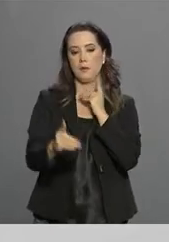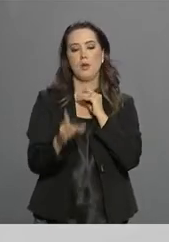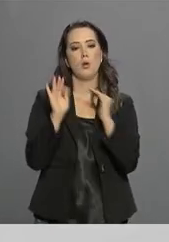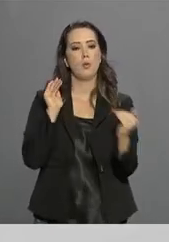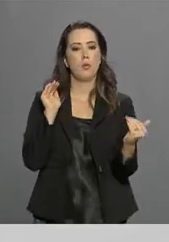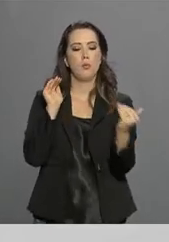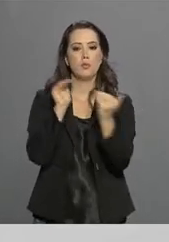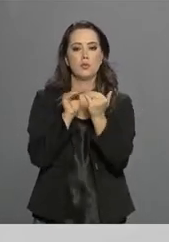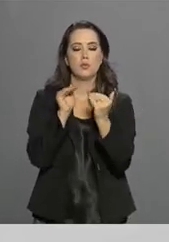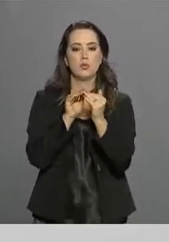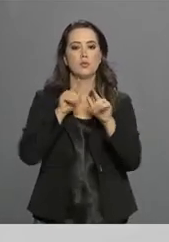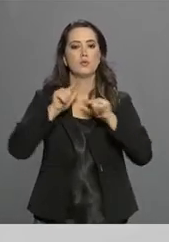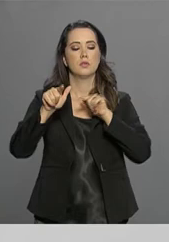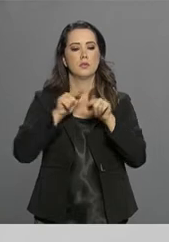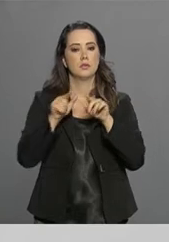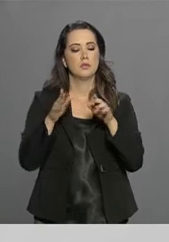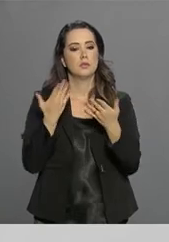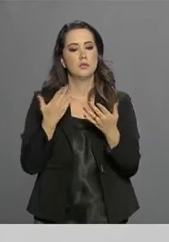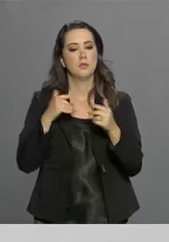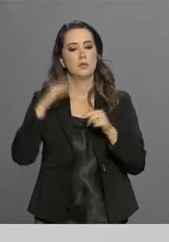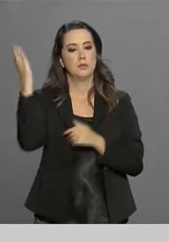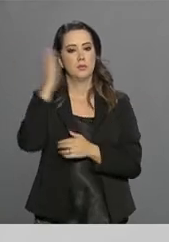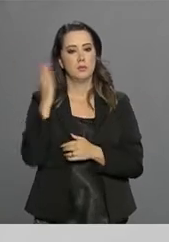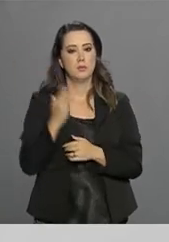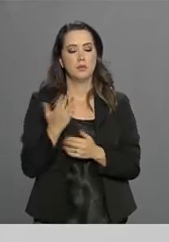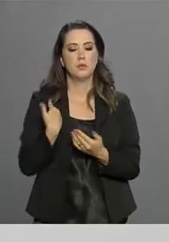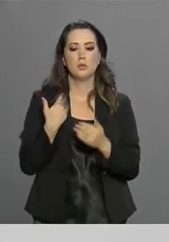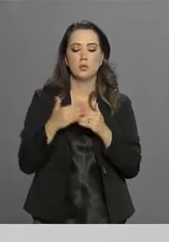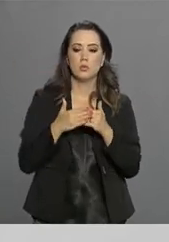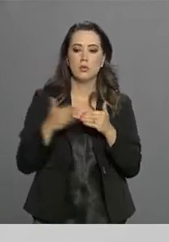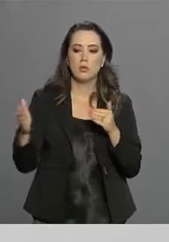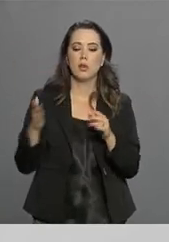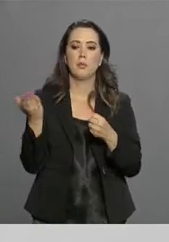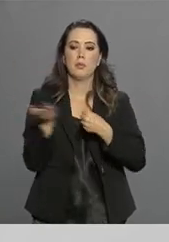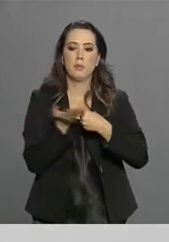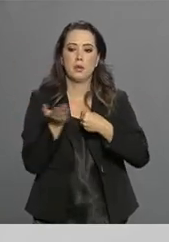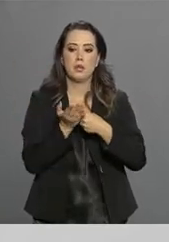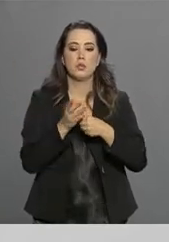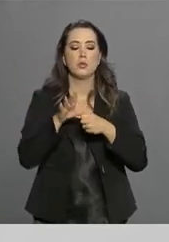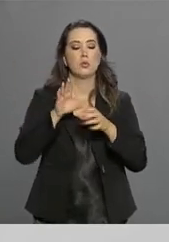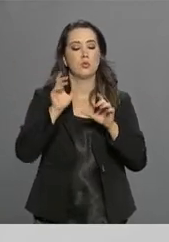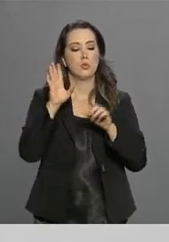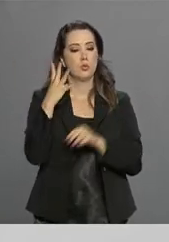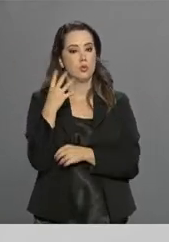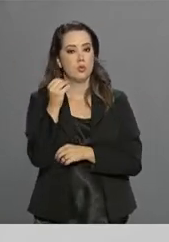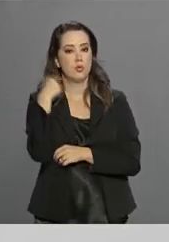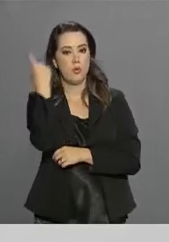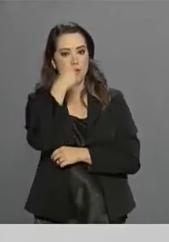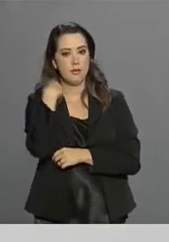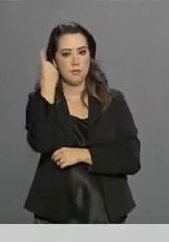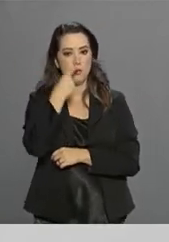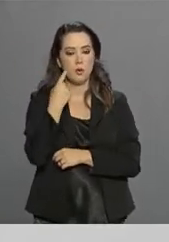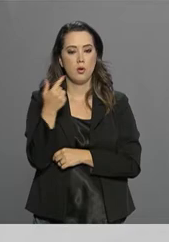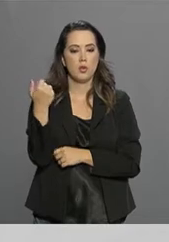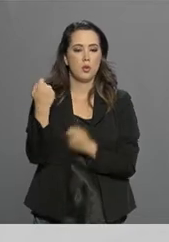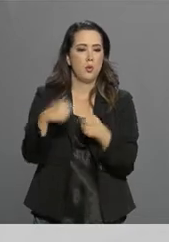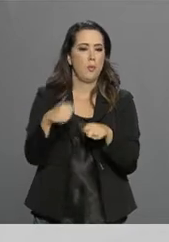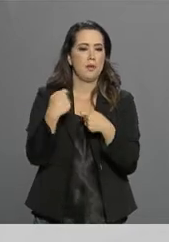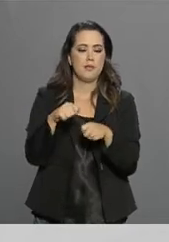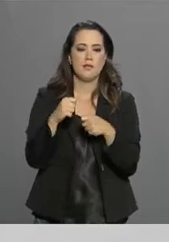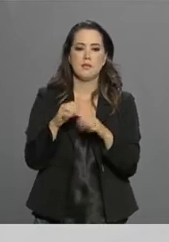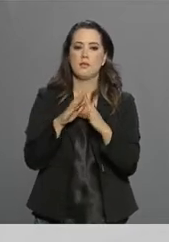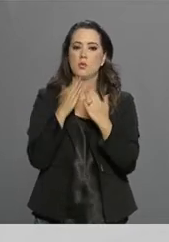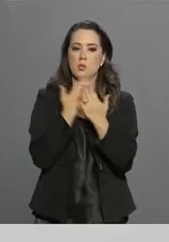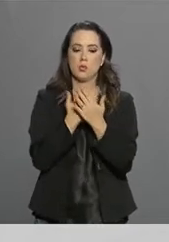focadas no mercado de trabalho brasileiro a duração média dos cursos é de 40 horas e não é preciso ter